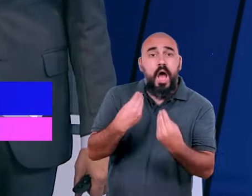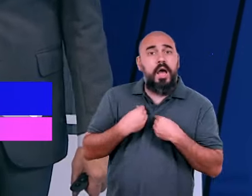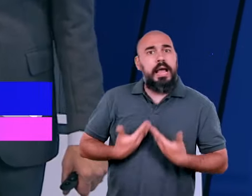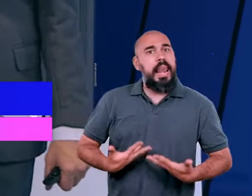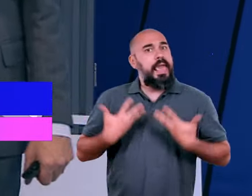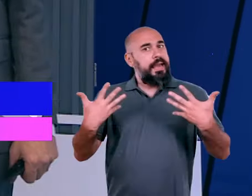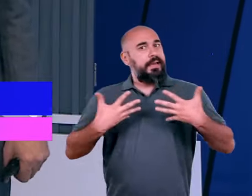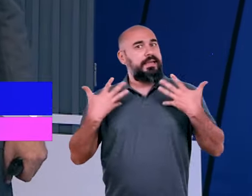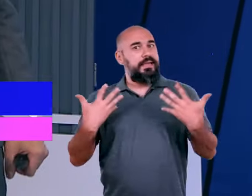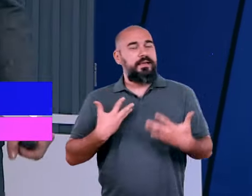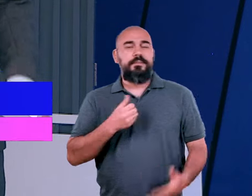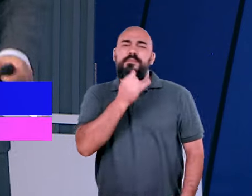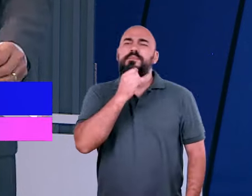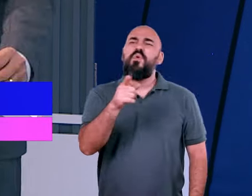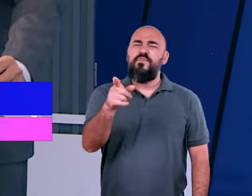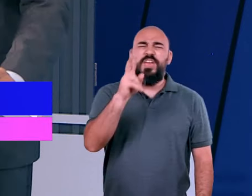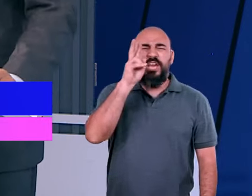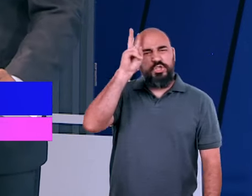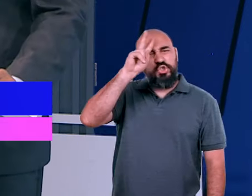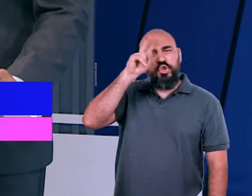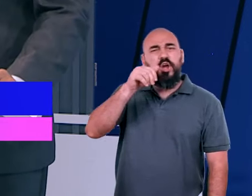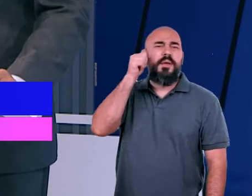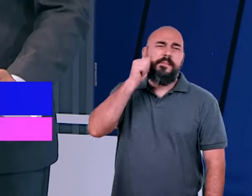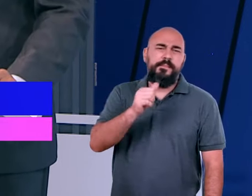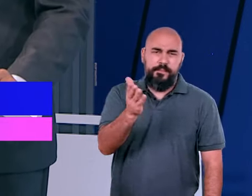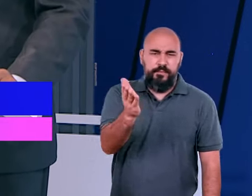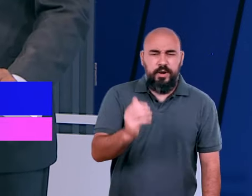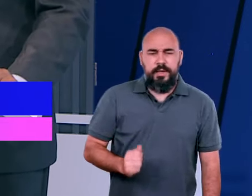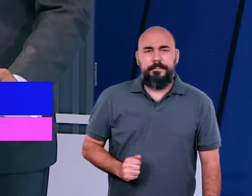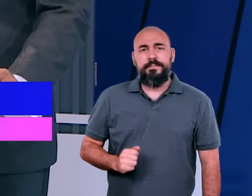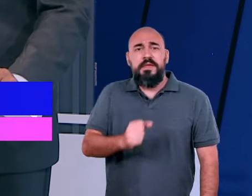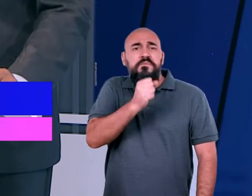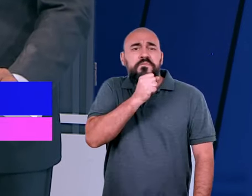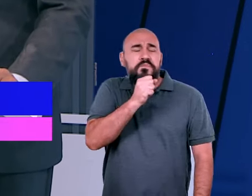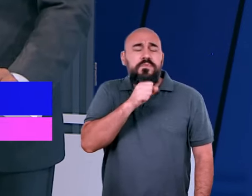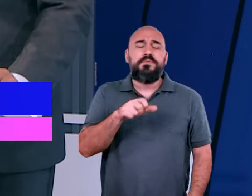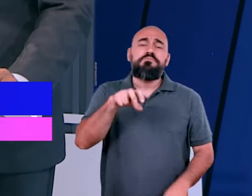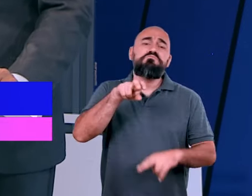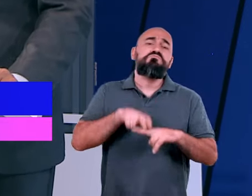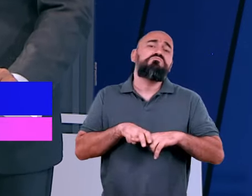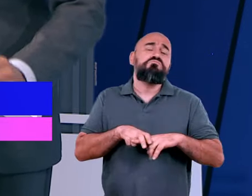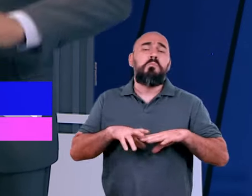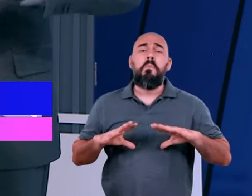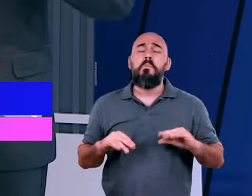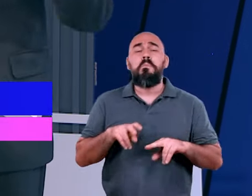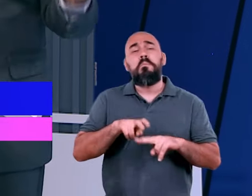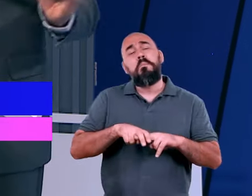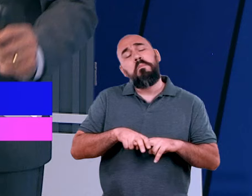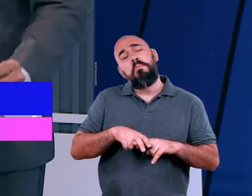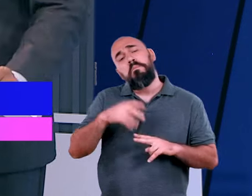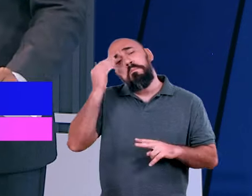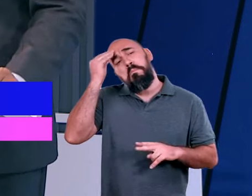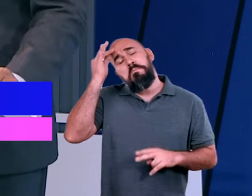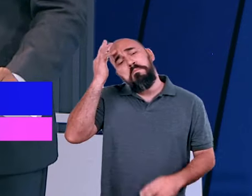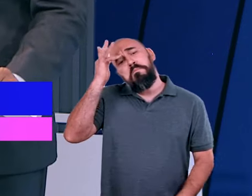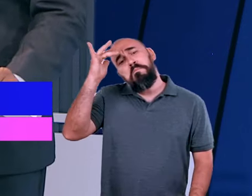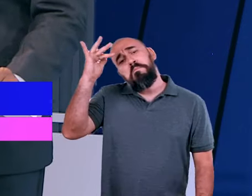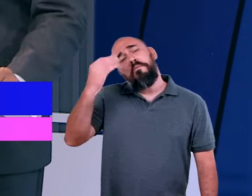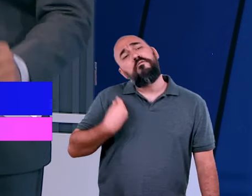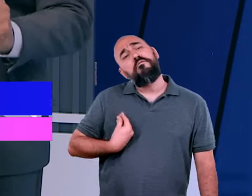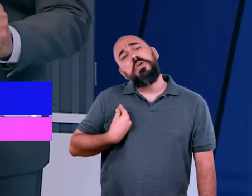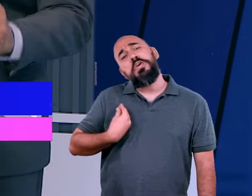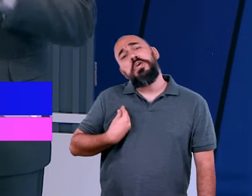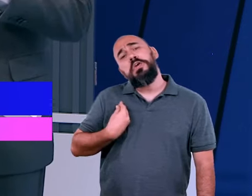dia, eu vi a história de uma senhora que estava em casa, sentada no sofá, pensando na sua